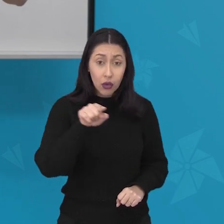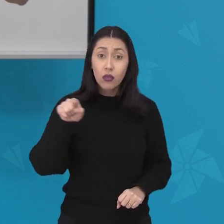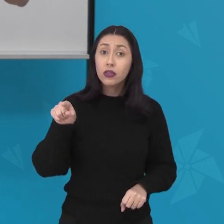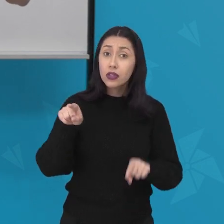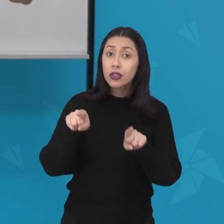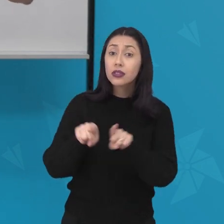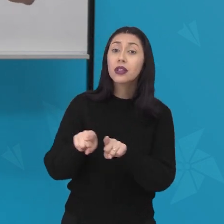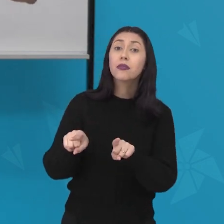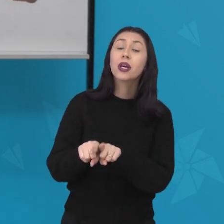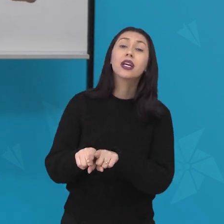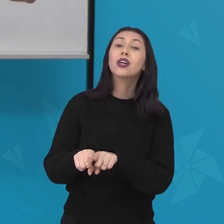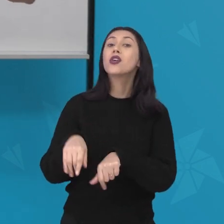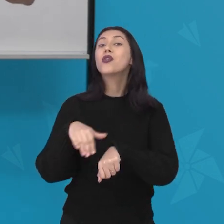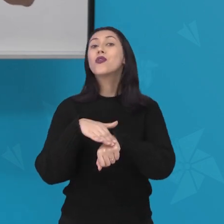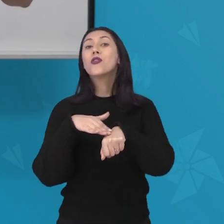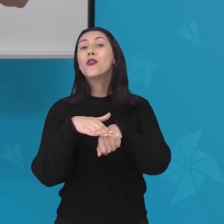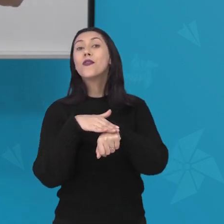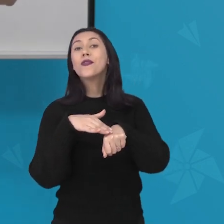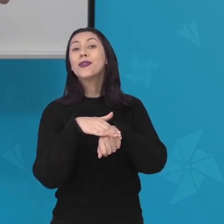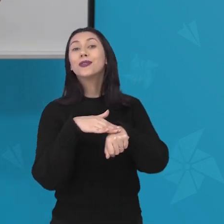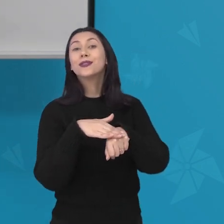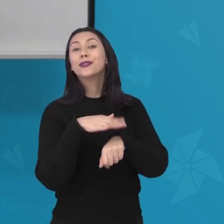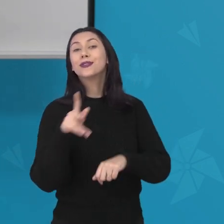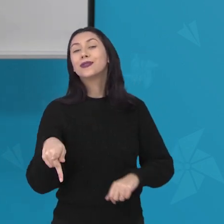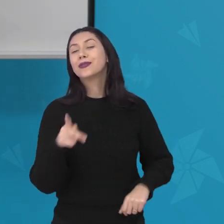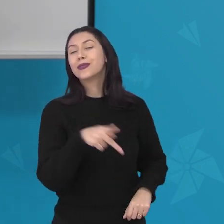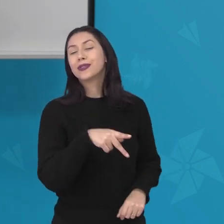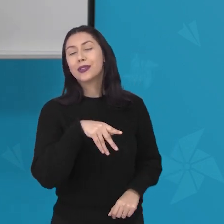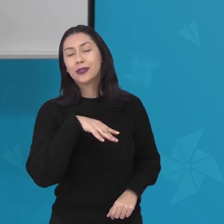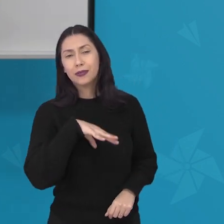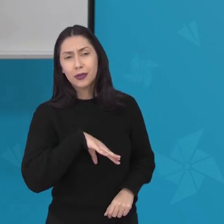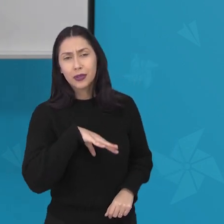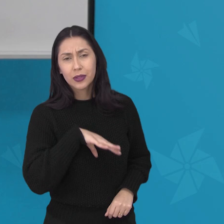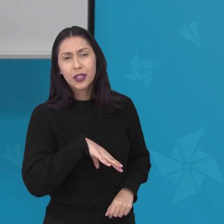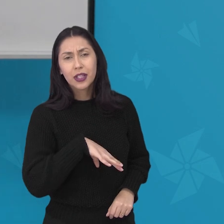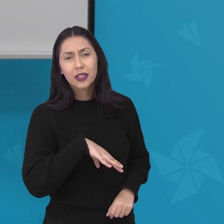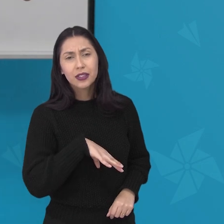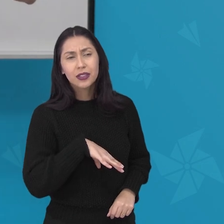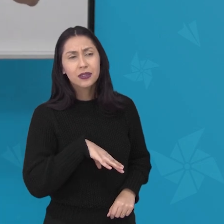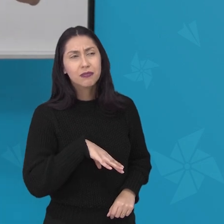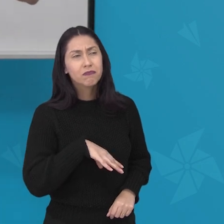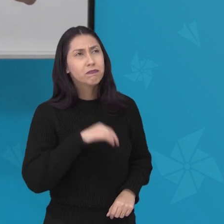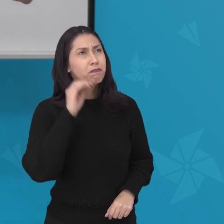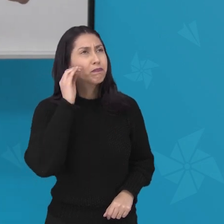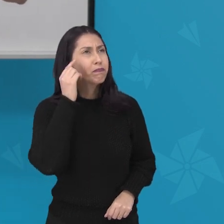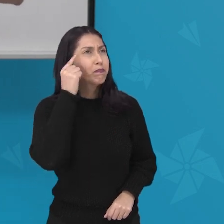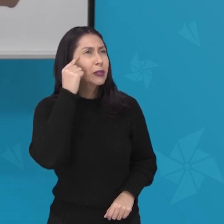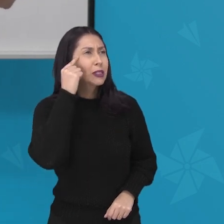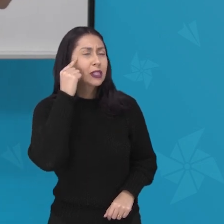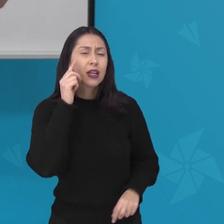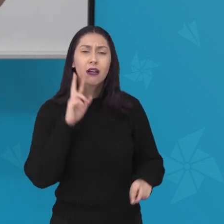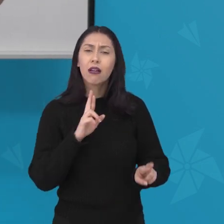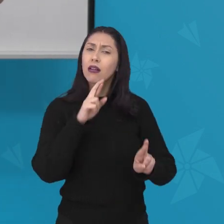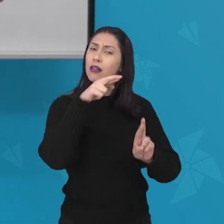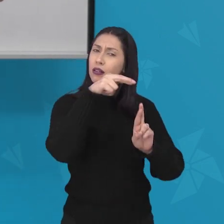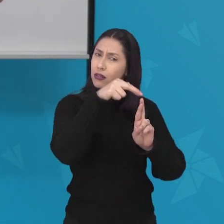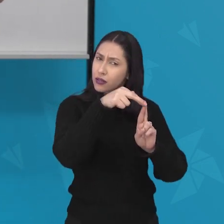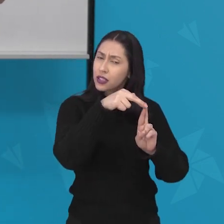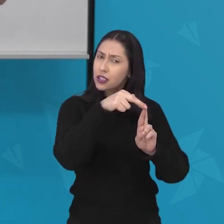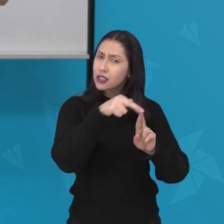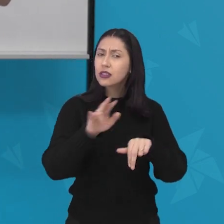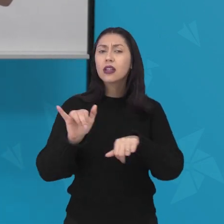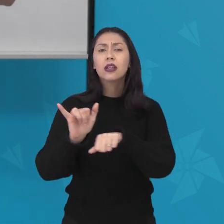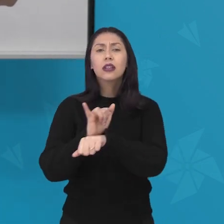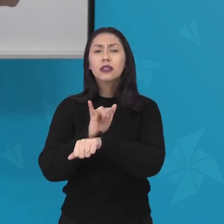também irem atrás do professor ou da professora de português e pensar em algumas referências sobre